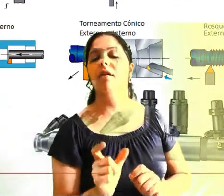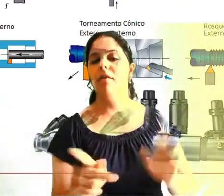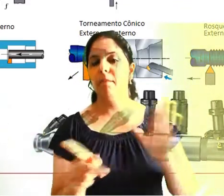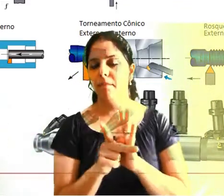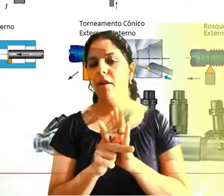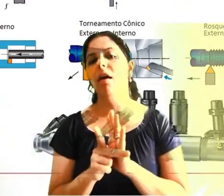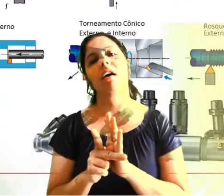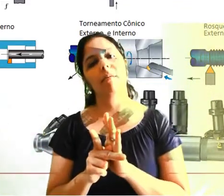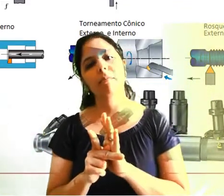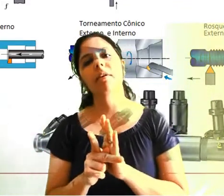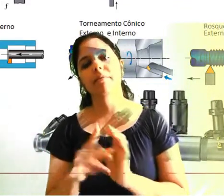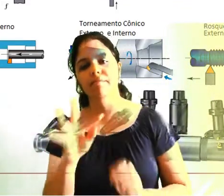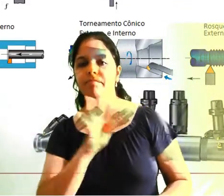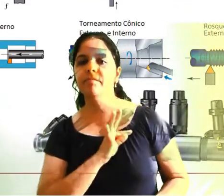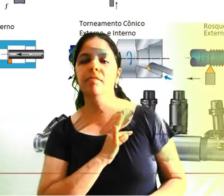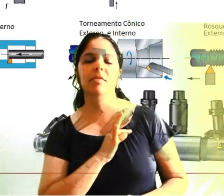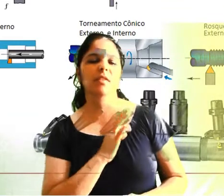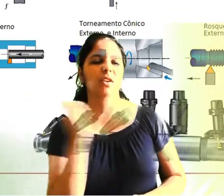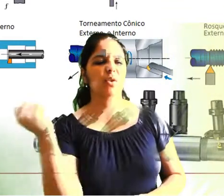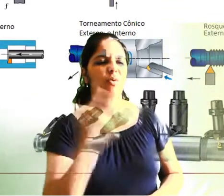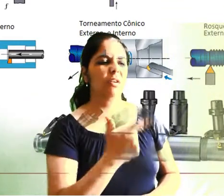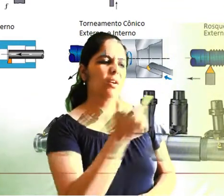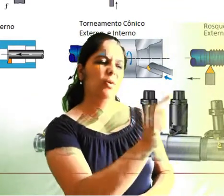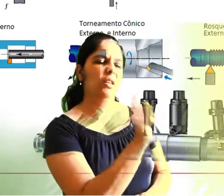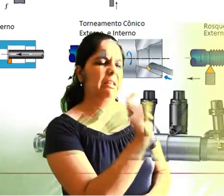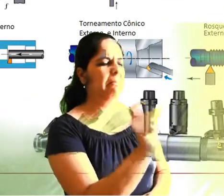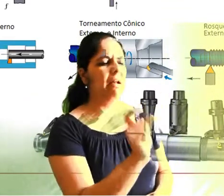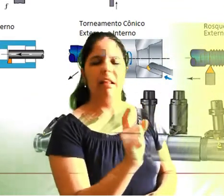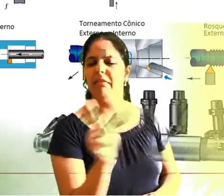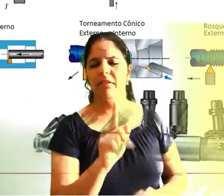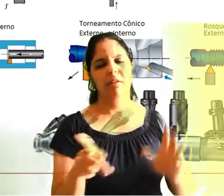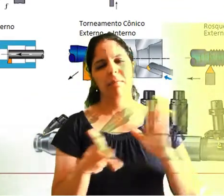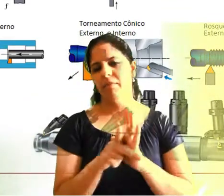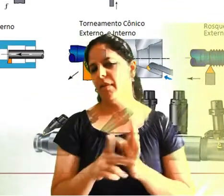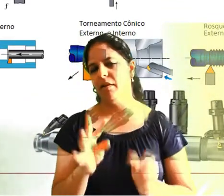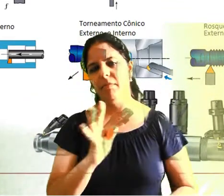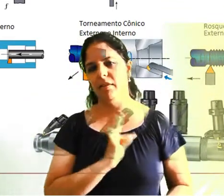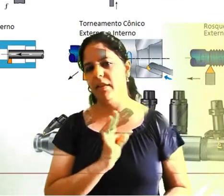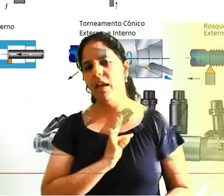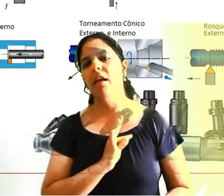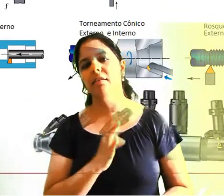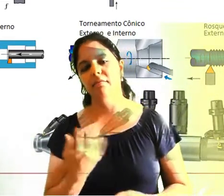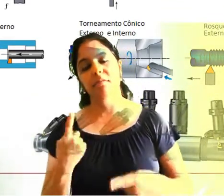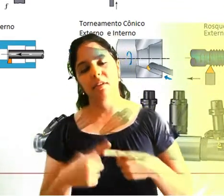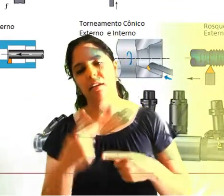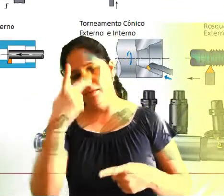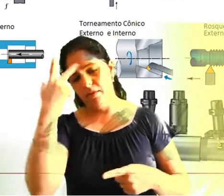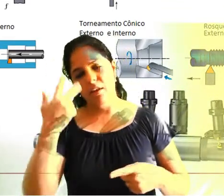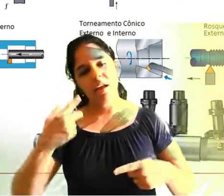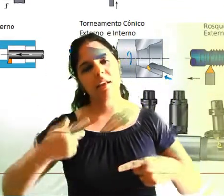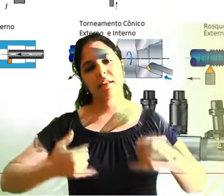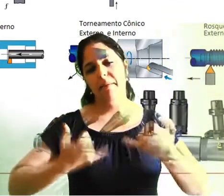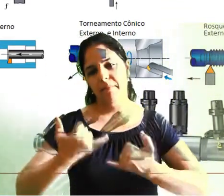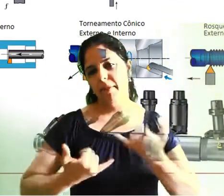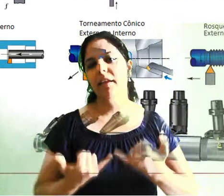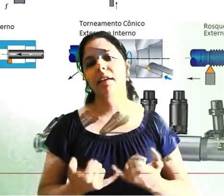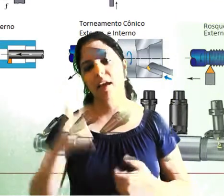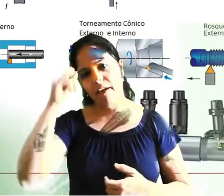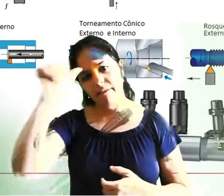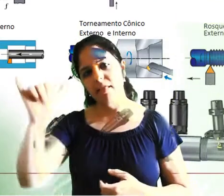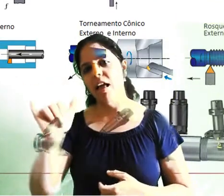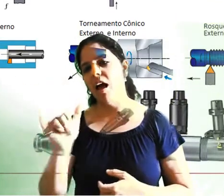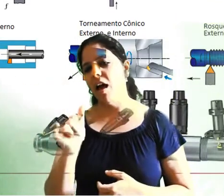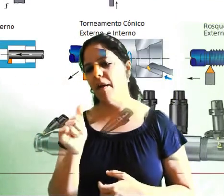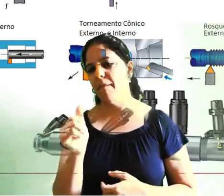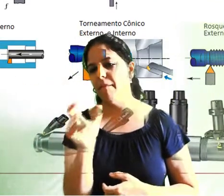evitar alguns linguajares aí, alguns jargões aí que não são técnicos, né? Que o pessoal até brinca, conversa de bar. Então vamos evitar isso aí,